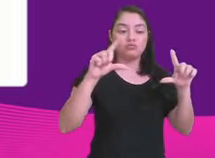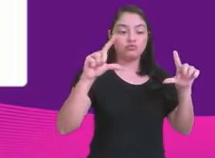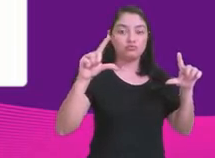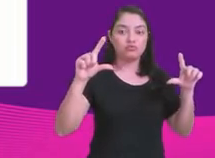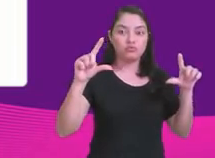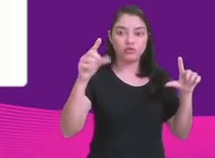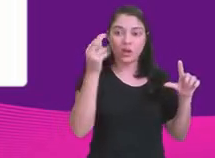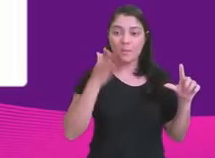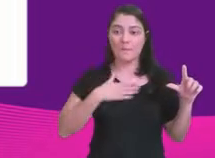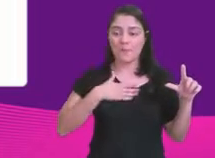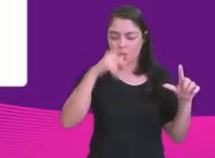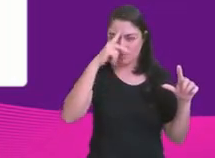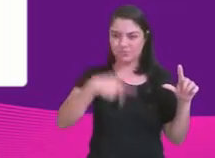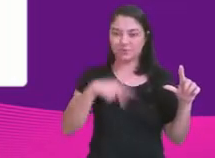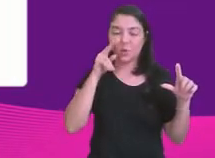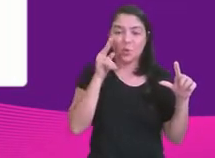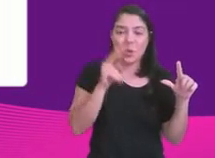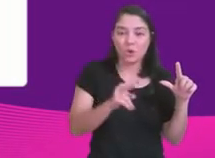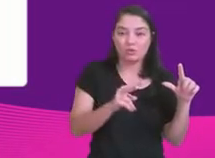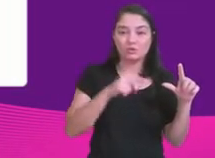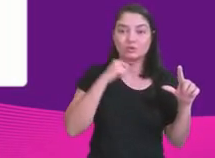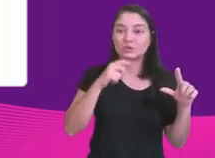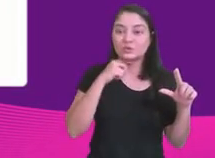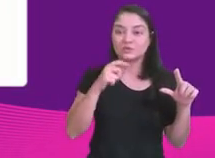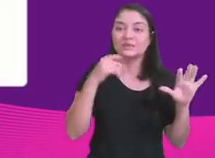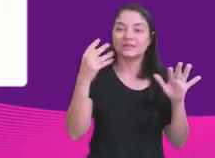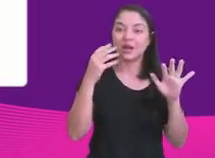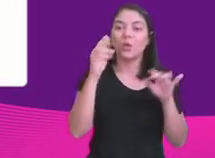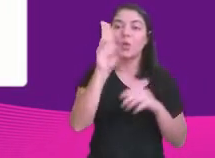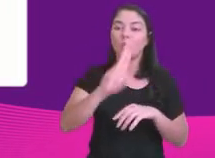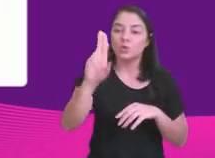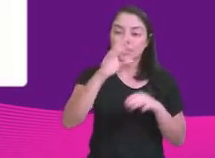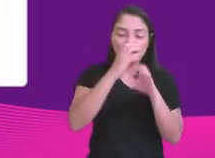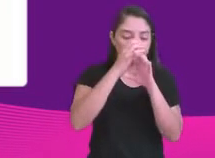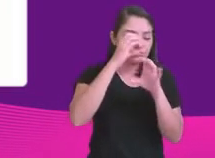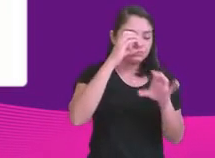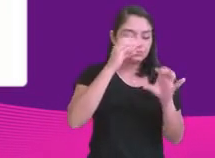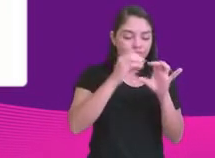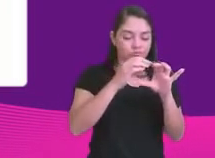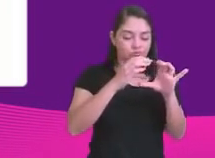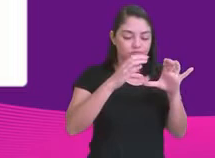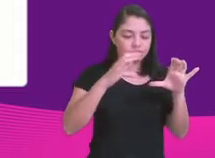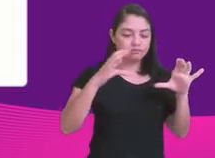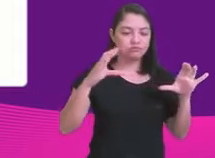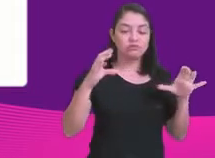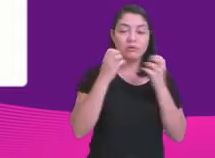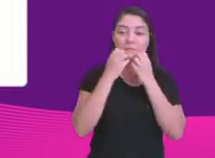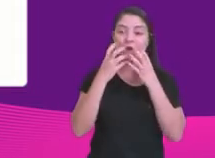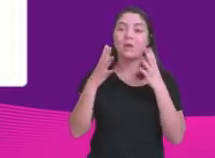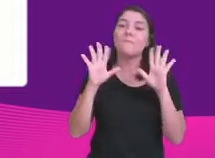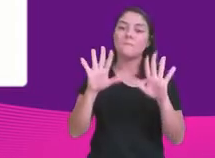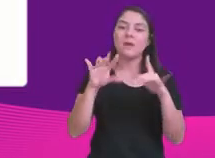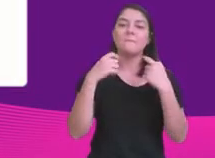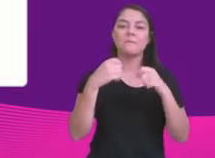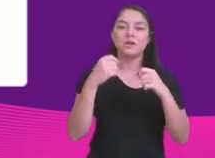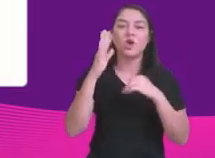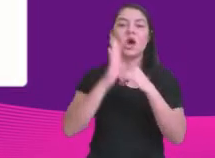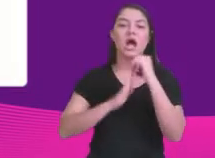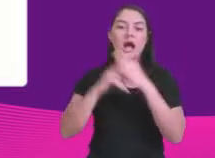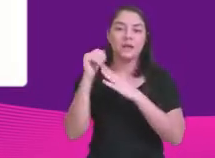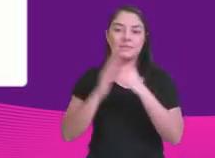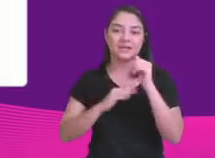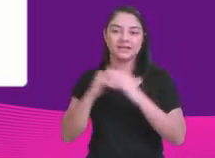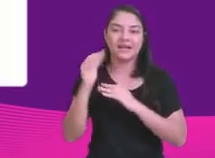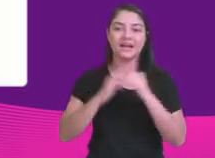nos permitiam. Obviamente que nós tivemos que desenvolver habilidades para executar esse procedimento. Era uma